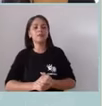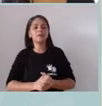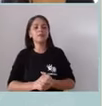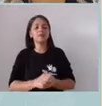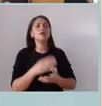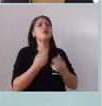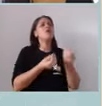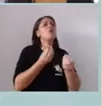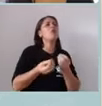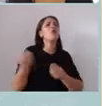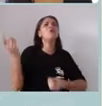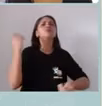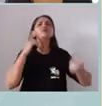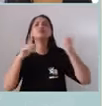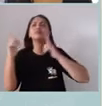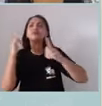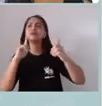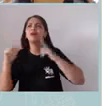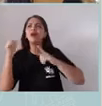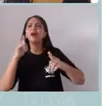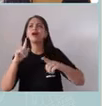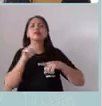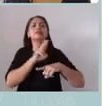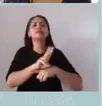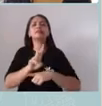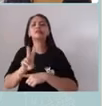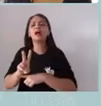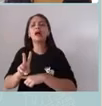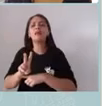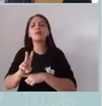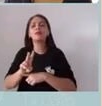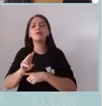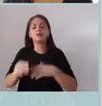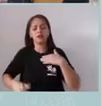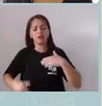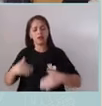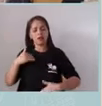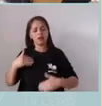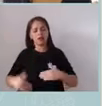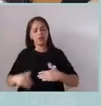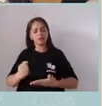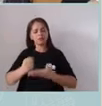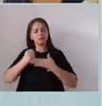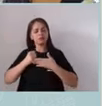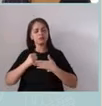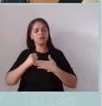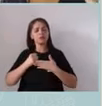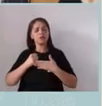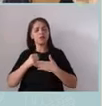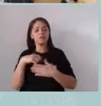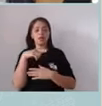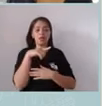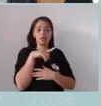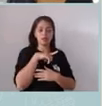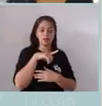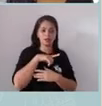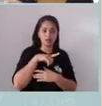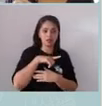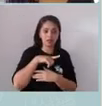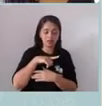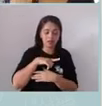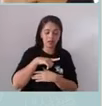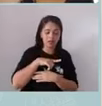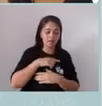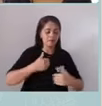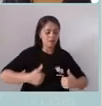esses anticorpos aí à disposição do nosso organismo para nos defender? Então, a gente tem a imunidade ativa e